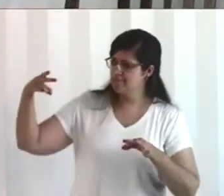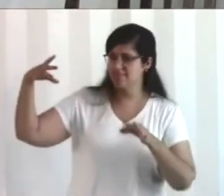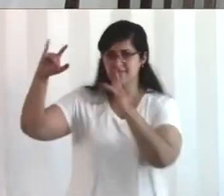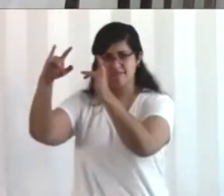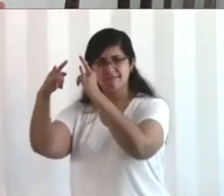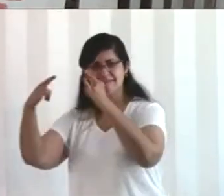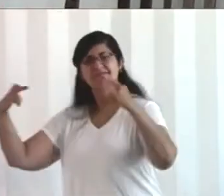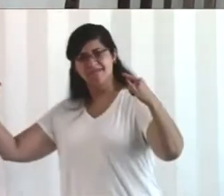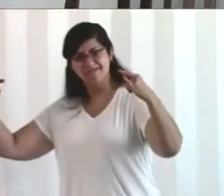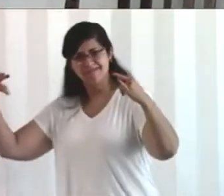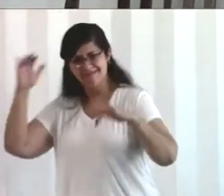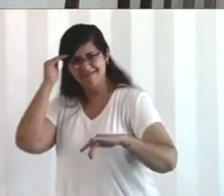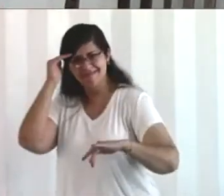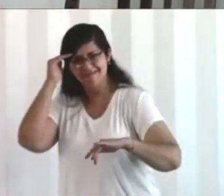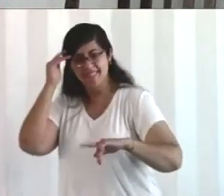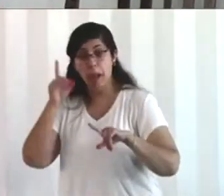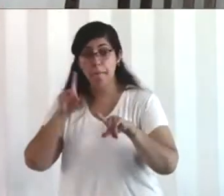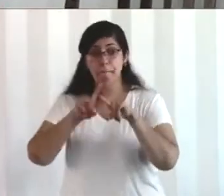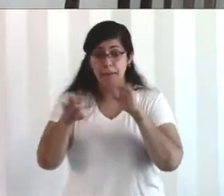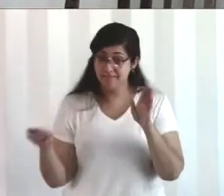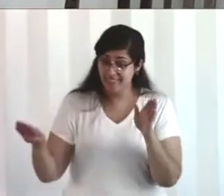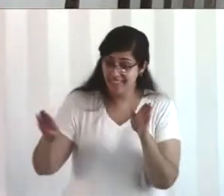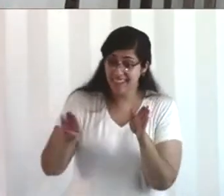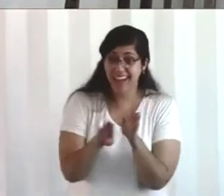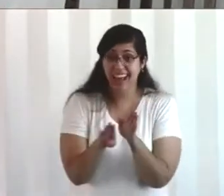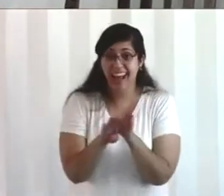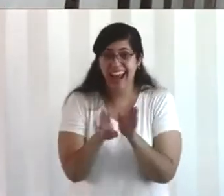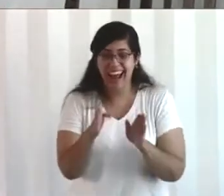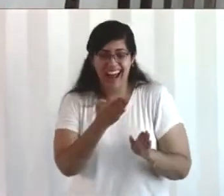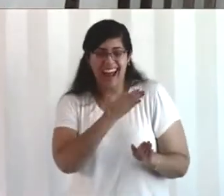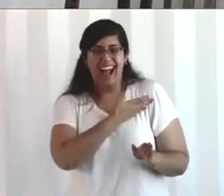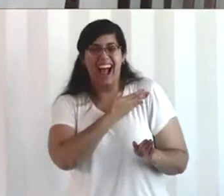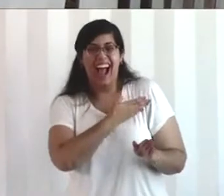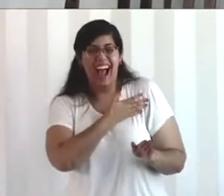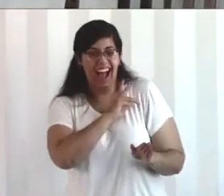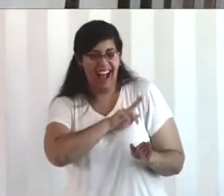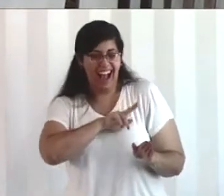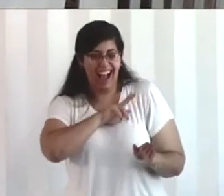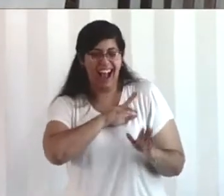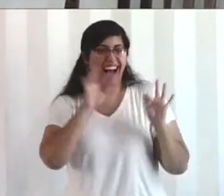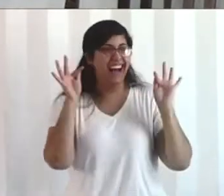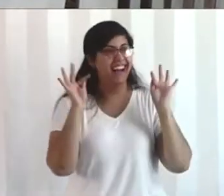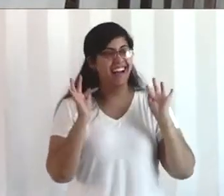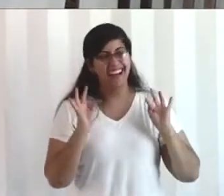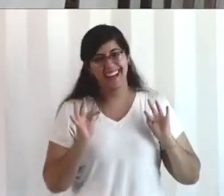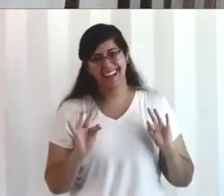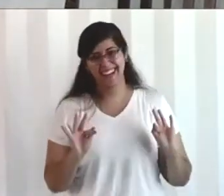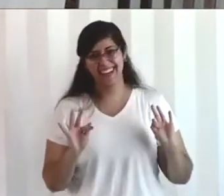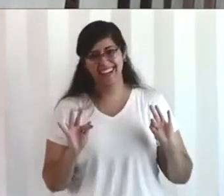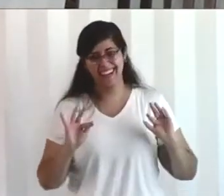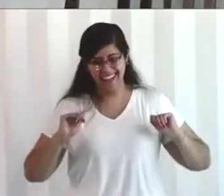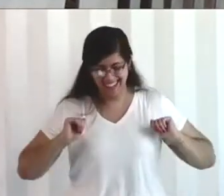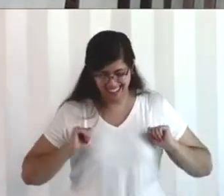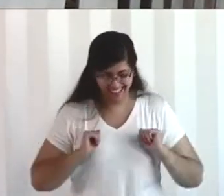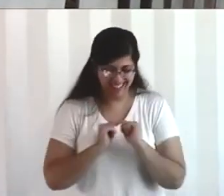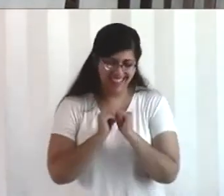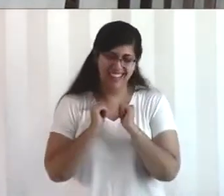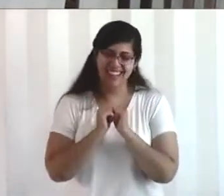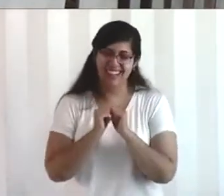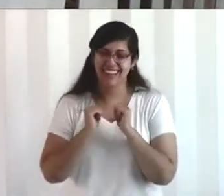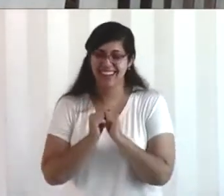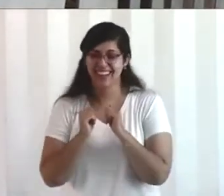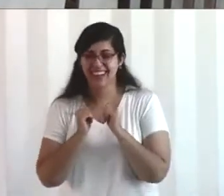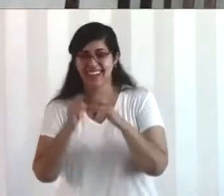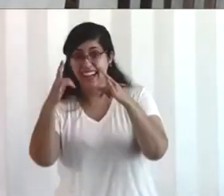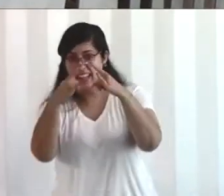Mas quando chegaram os seus amigos, então a Bíblia diz que Paulo não fez outra coisa, não continuou a fazer tendas.